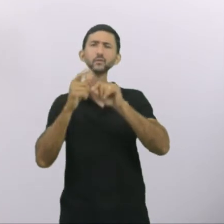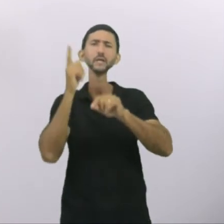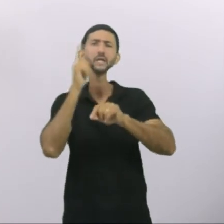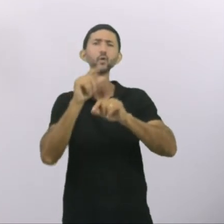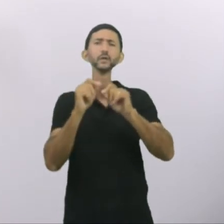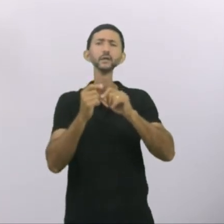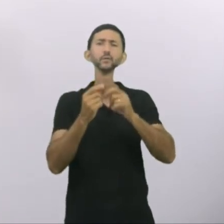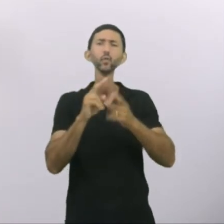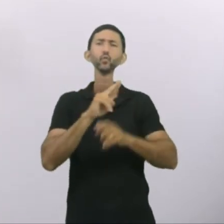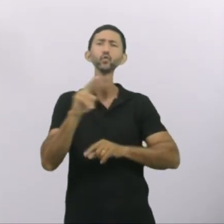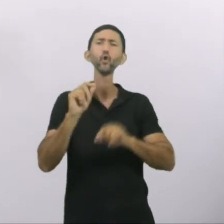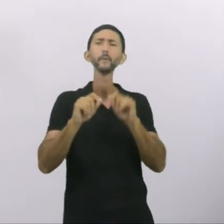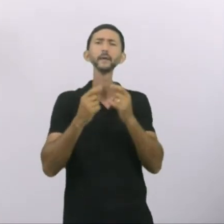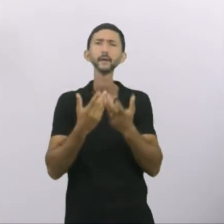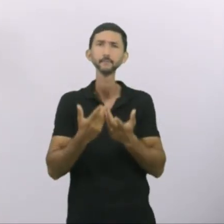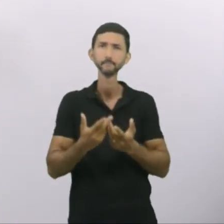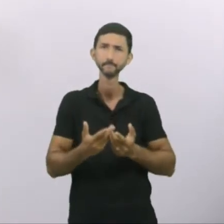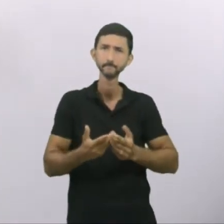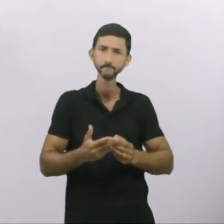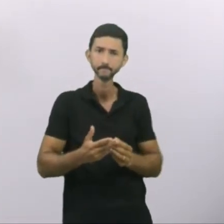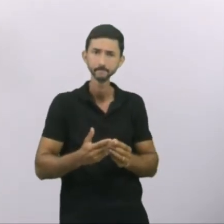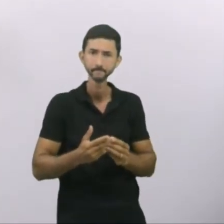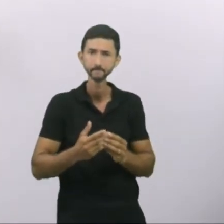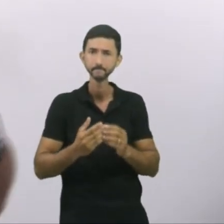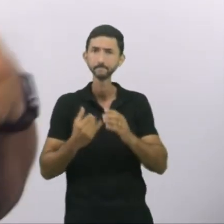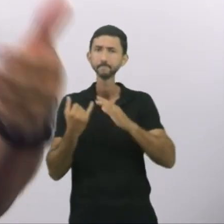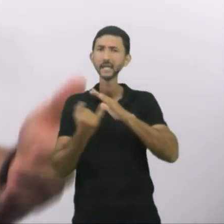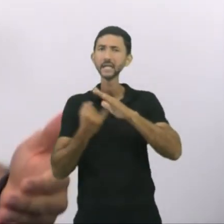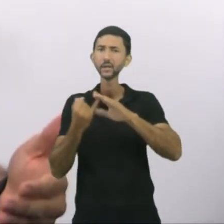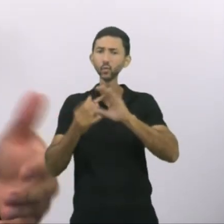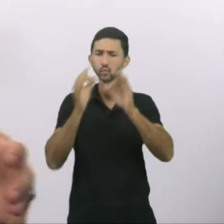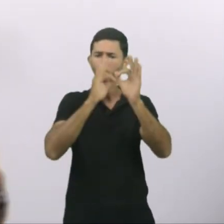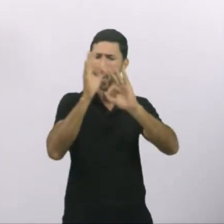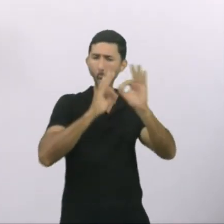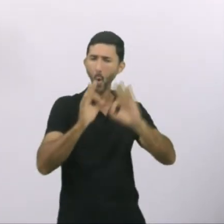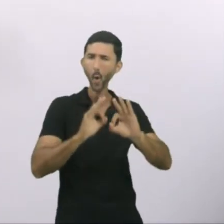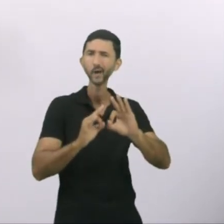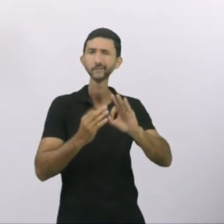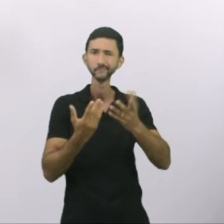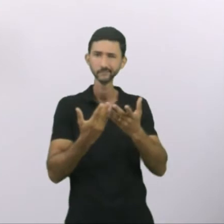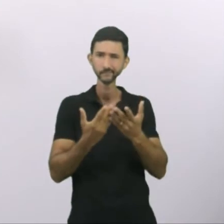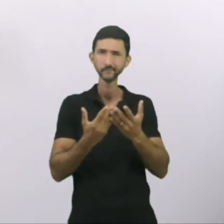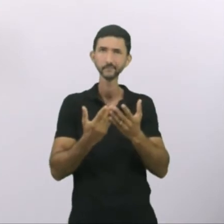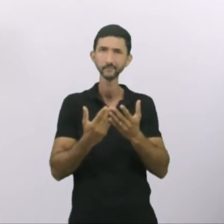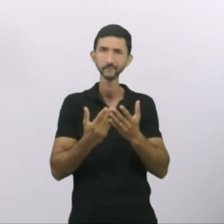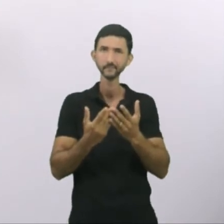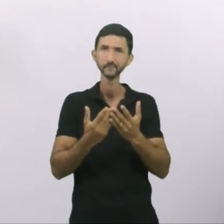um apelido. Elas ganharam o nome de indústrias maquiadoras ou indústrias